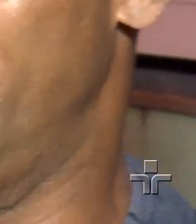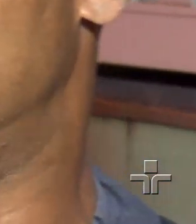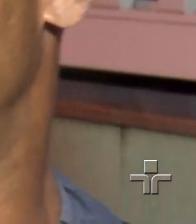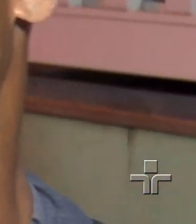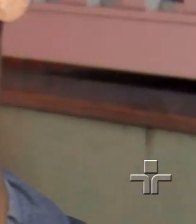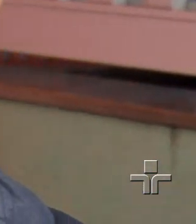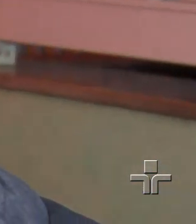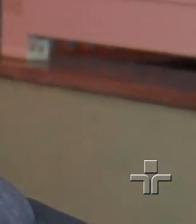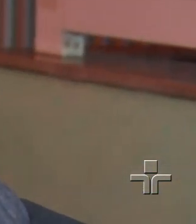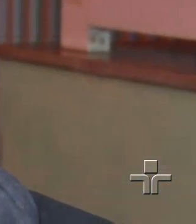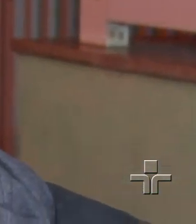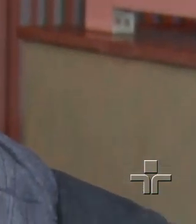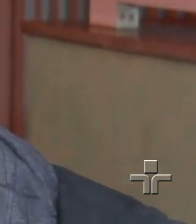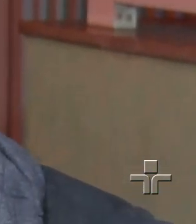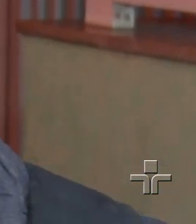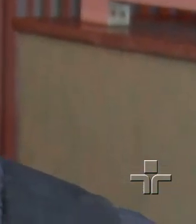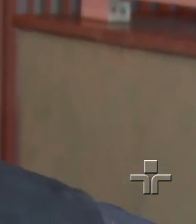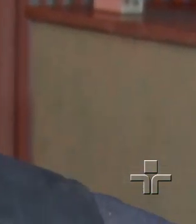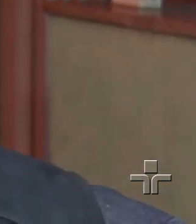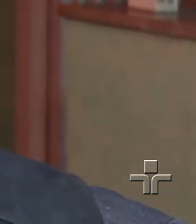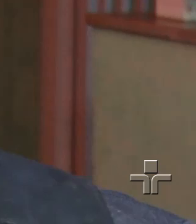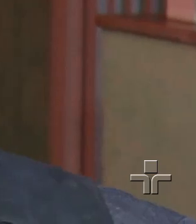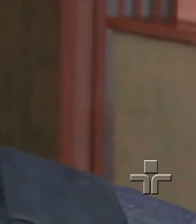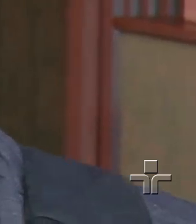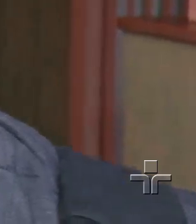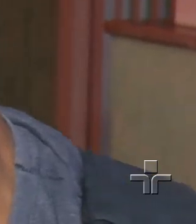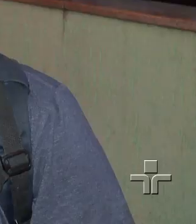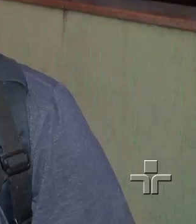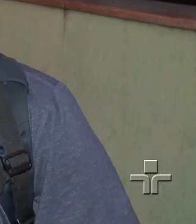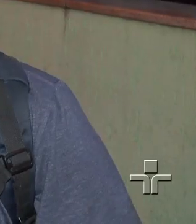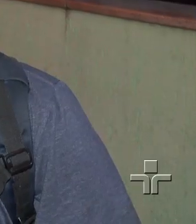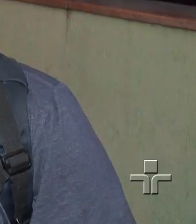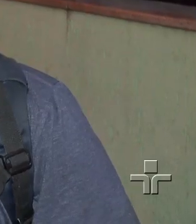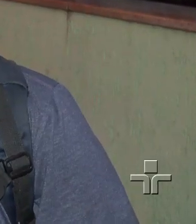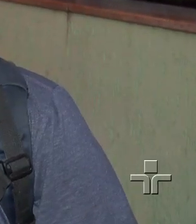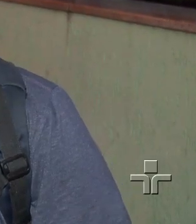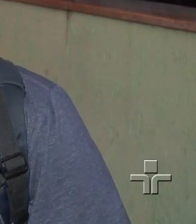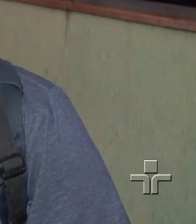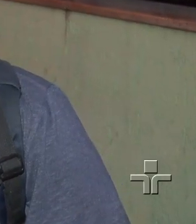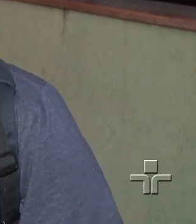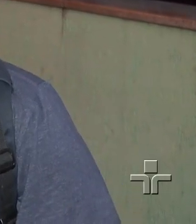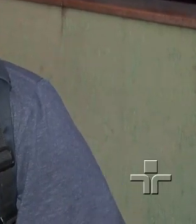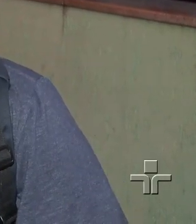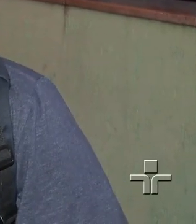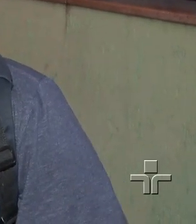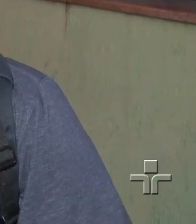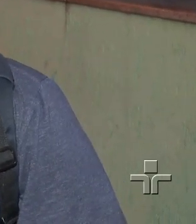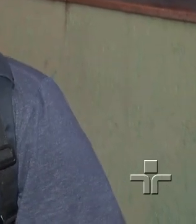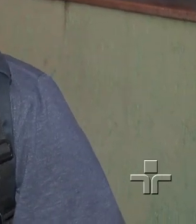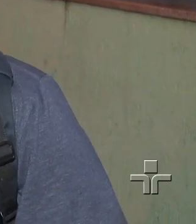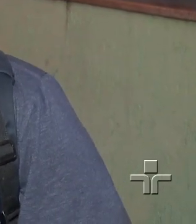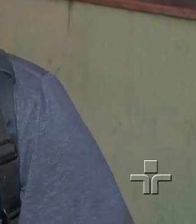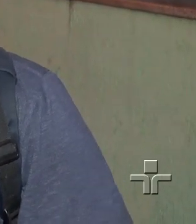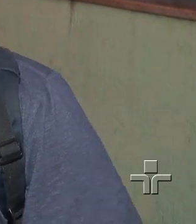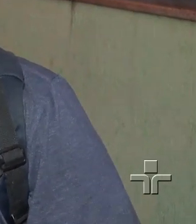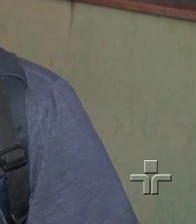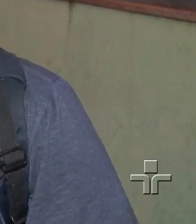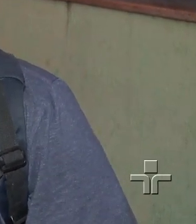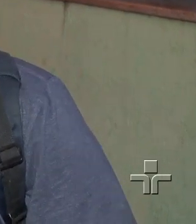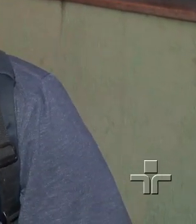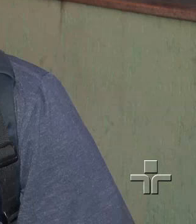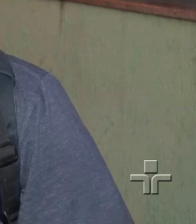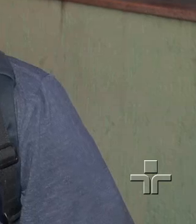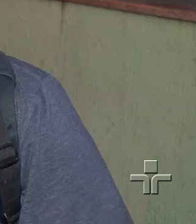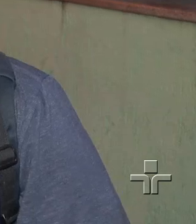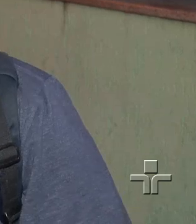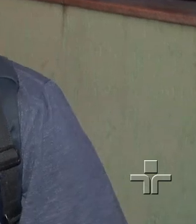uma violência contra a mulher, mas teve medo de chamar a polícia. No final do dia, o rapaz ficou alterado demais com